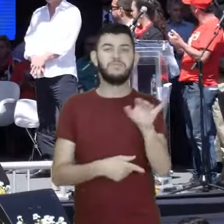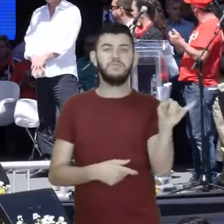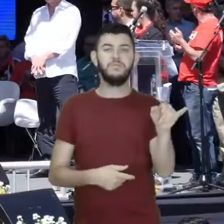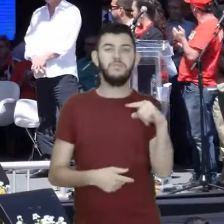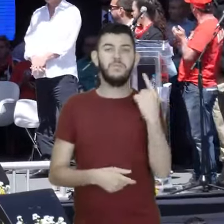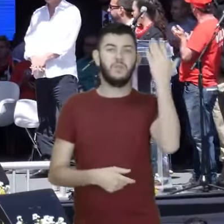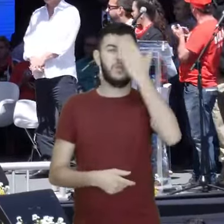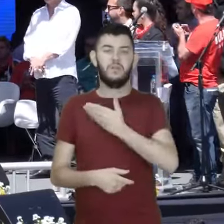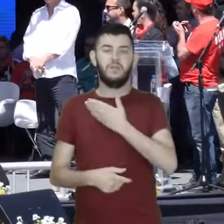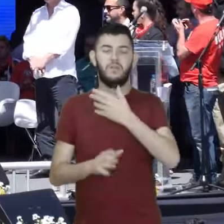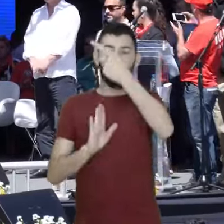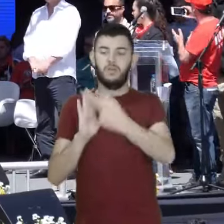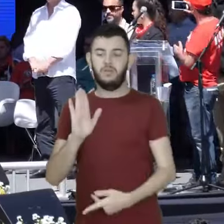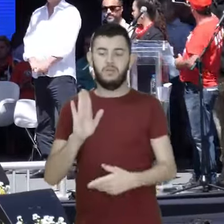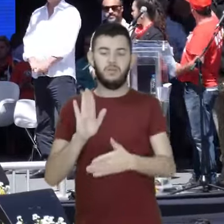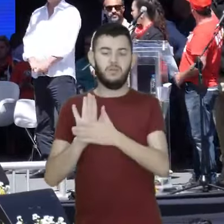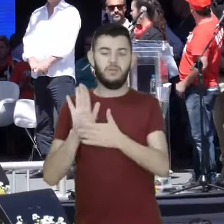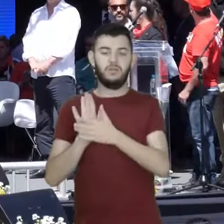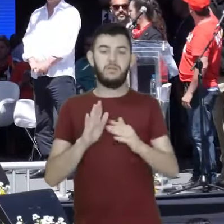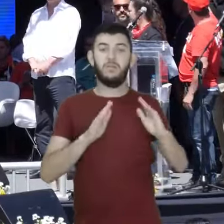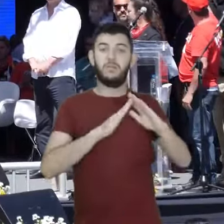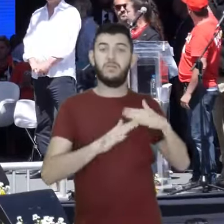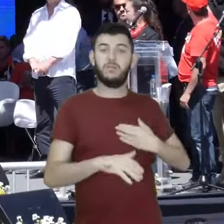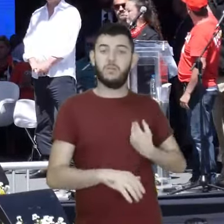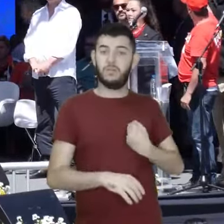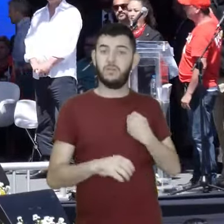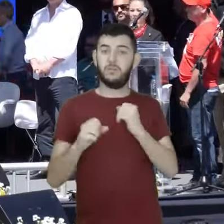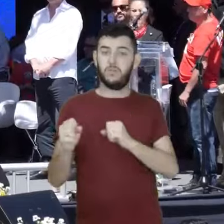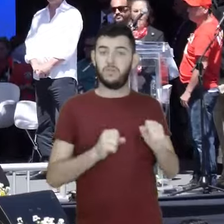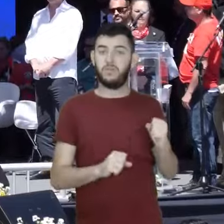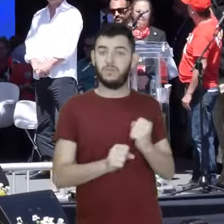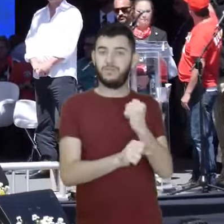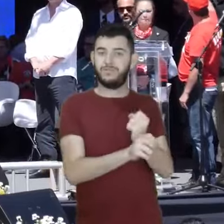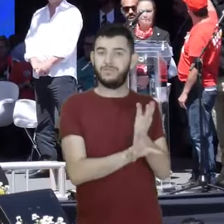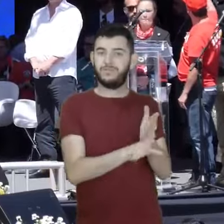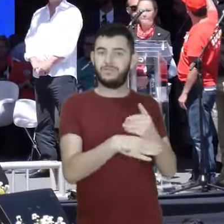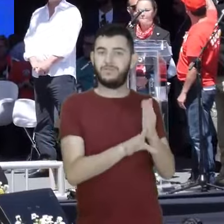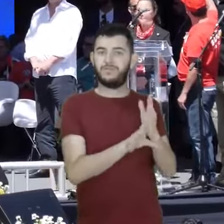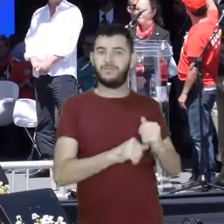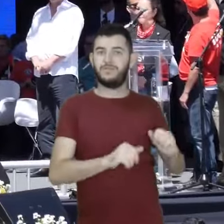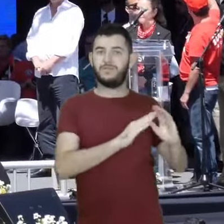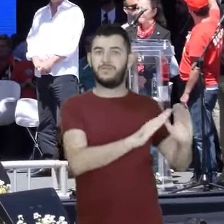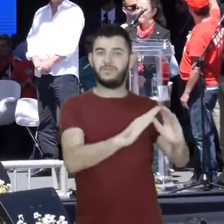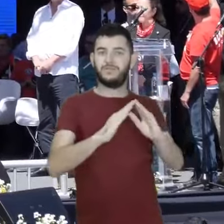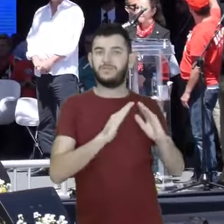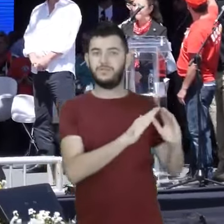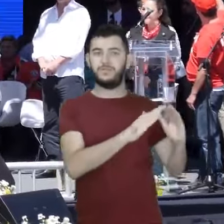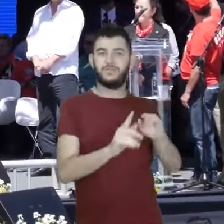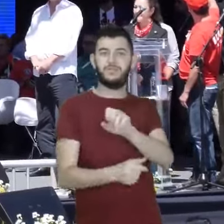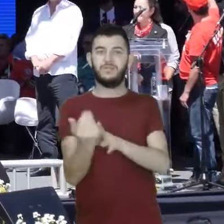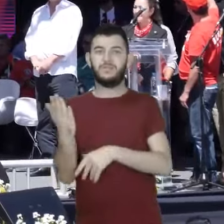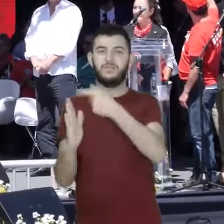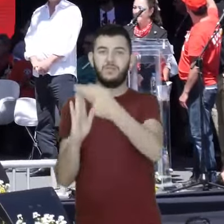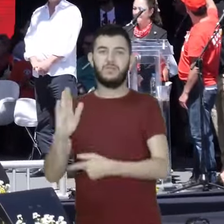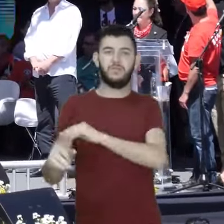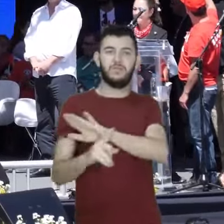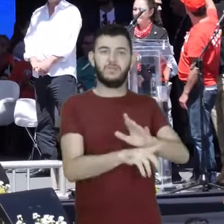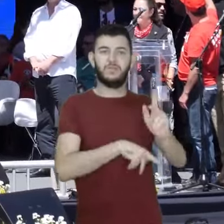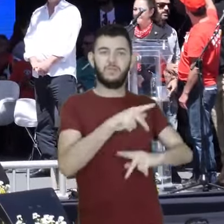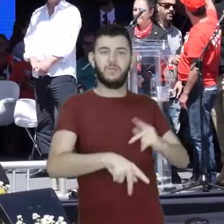que é possível construir casa, e nós fizemos o maior programa habitacional da história desse país.